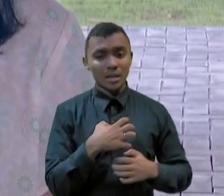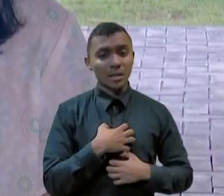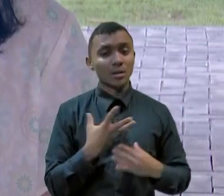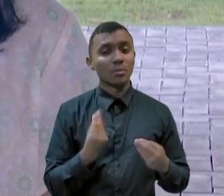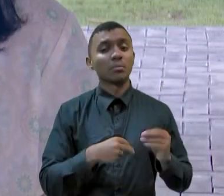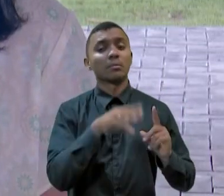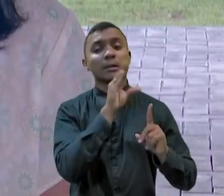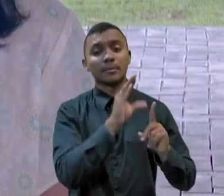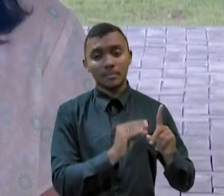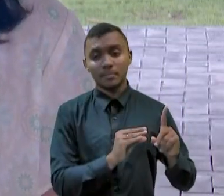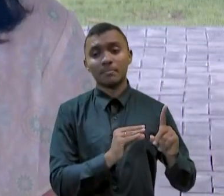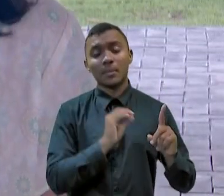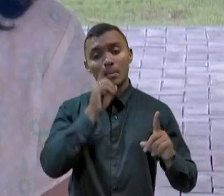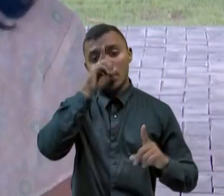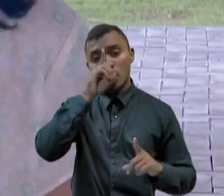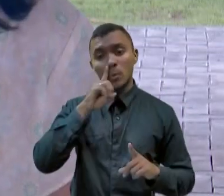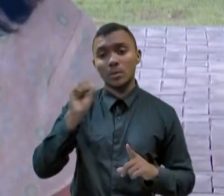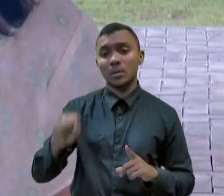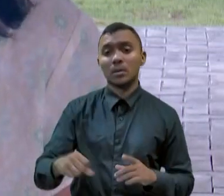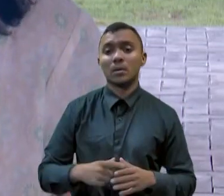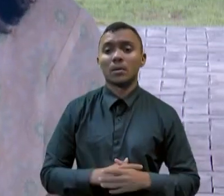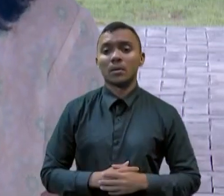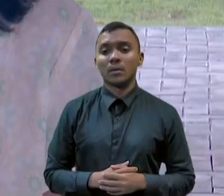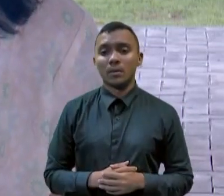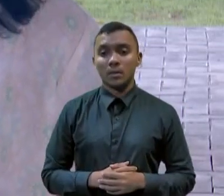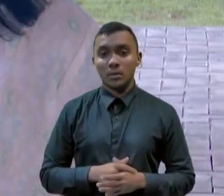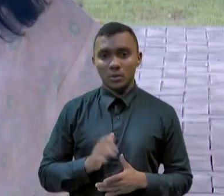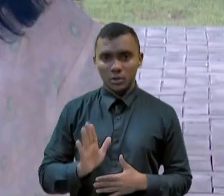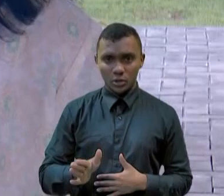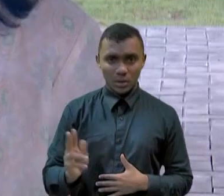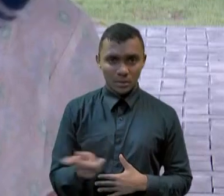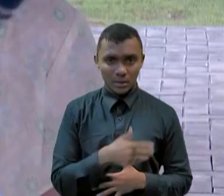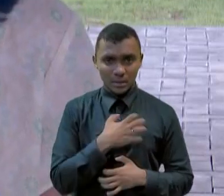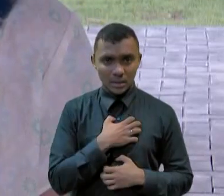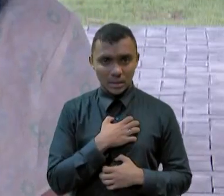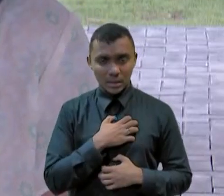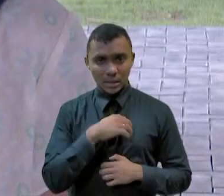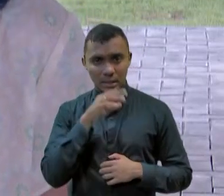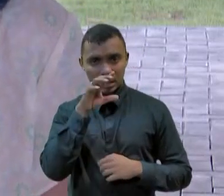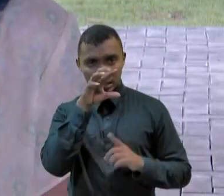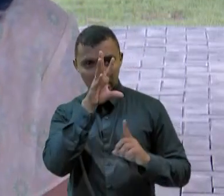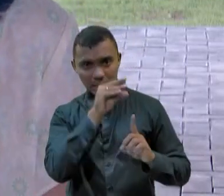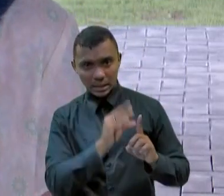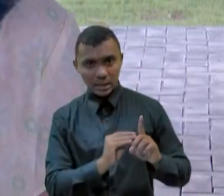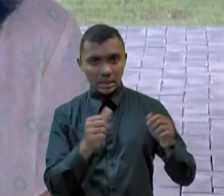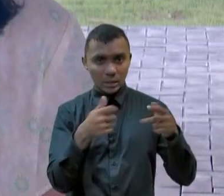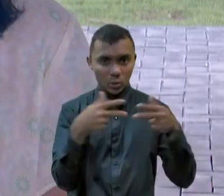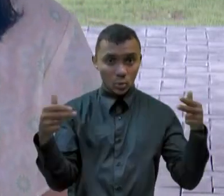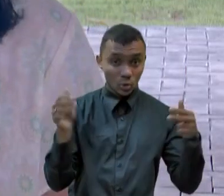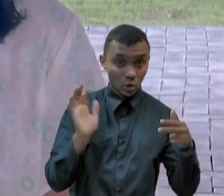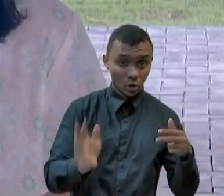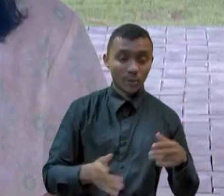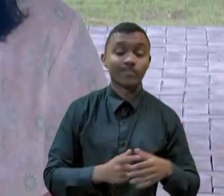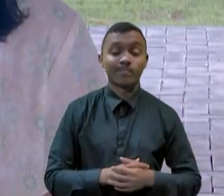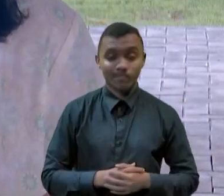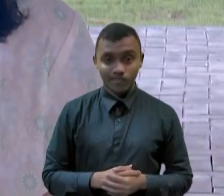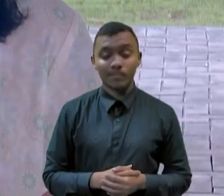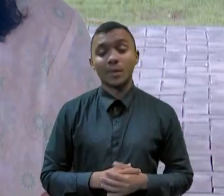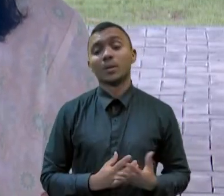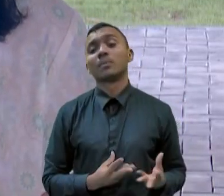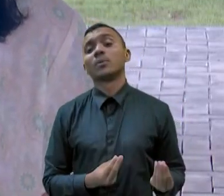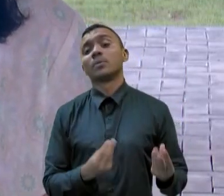É meio perigoso, sabe? Você já passou por alguma situação dessa de assédio? Sim, várias vezes